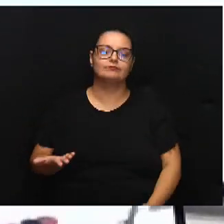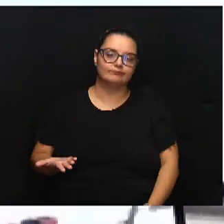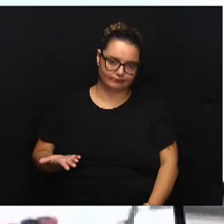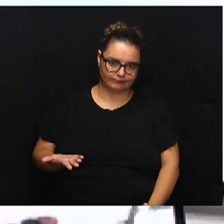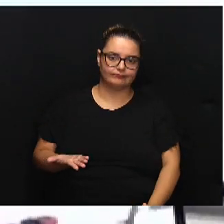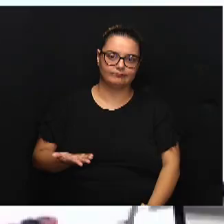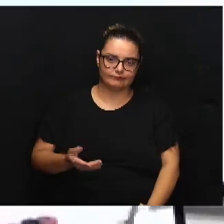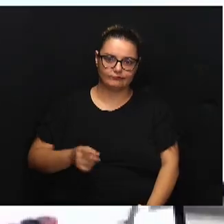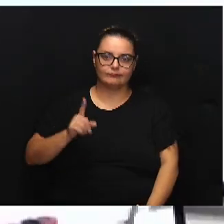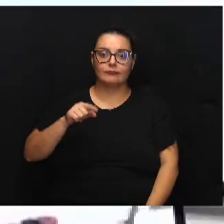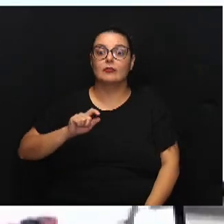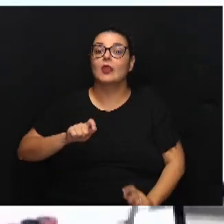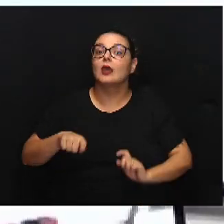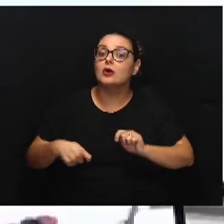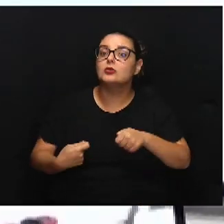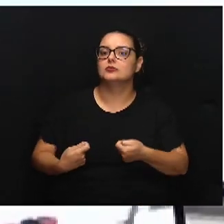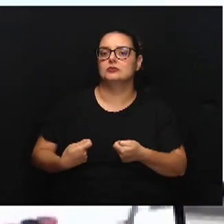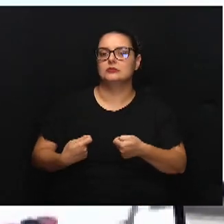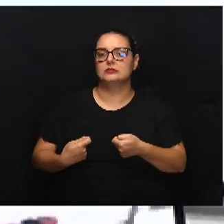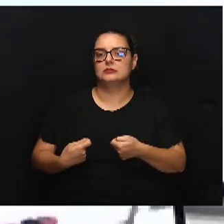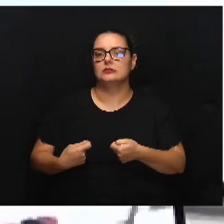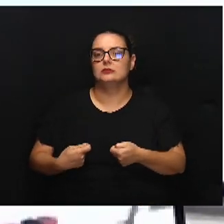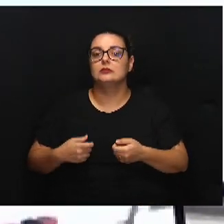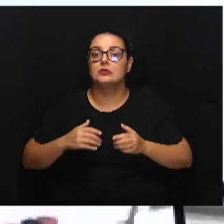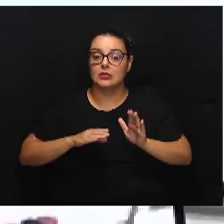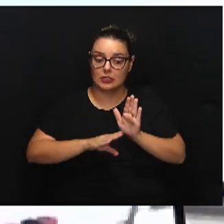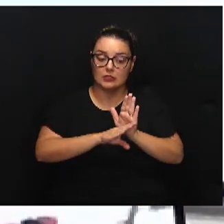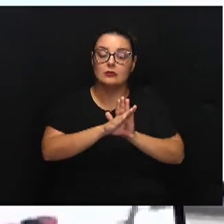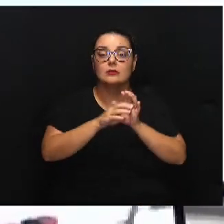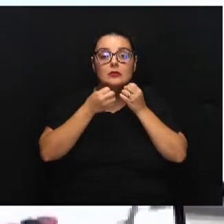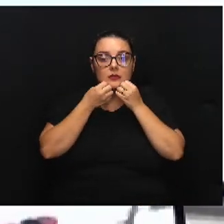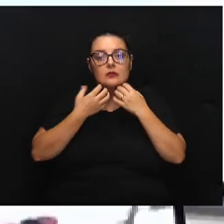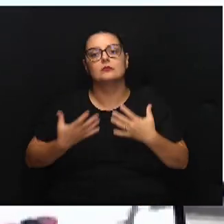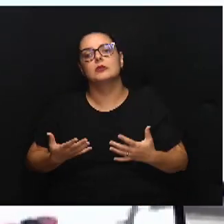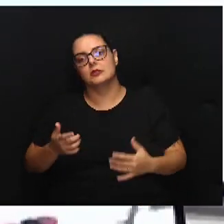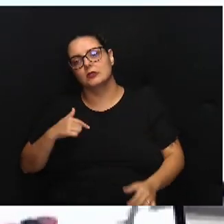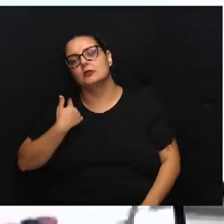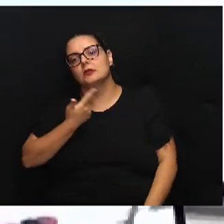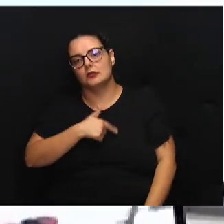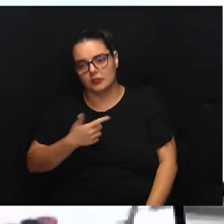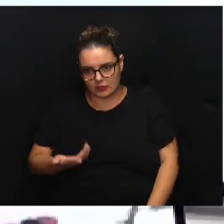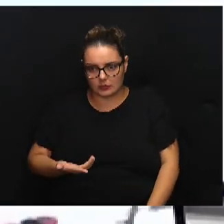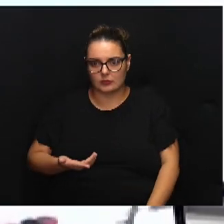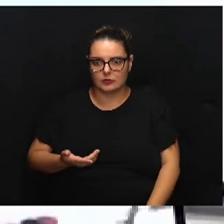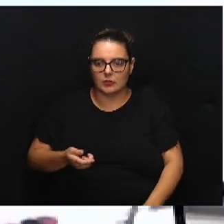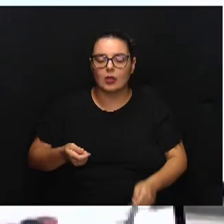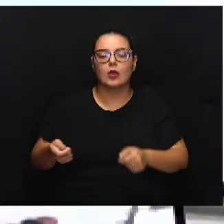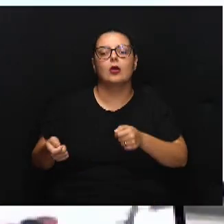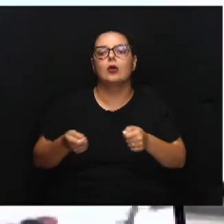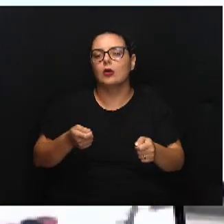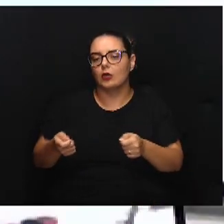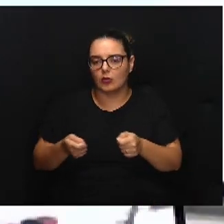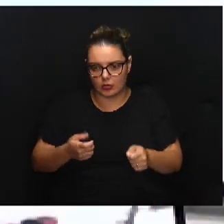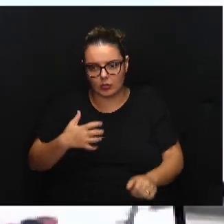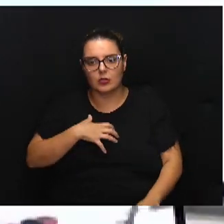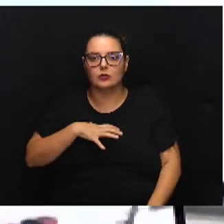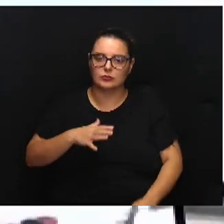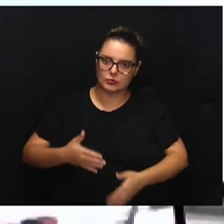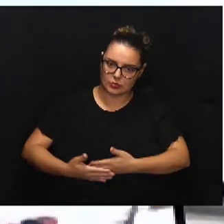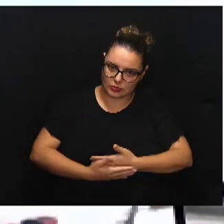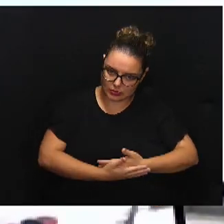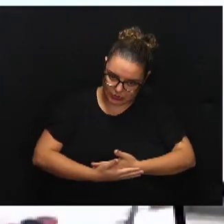isso é um sinal de que está evoluindo bem, e a gente tem que manter o controle aí das condições do